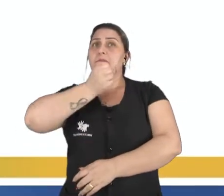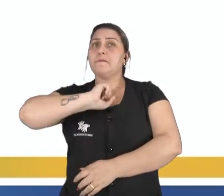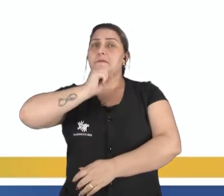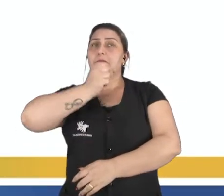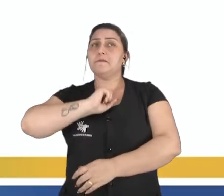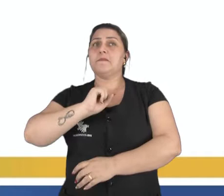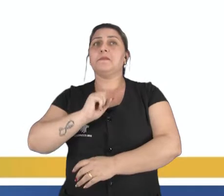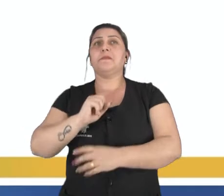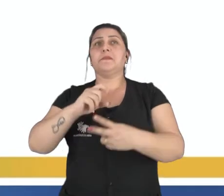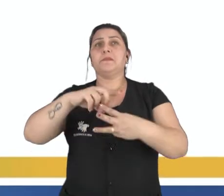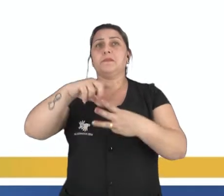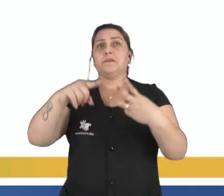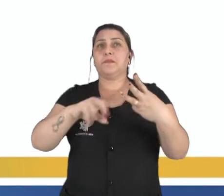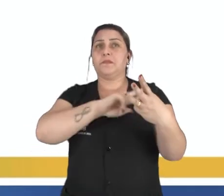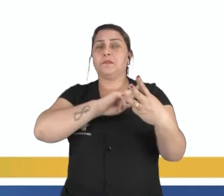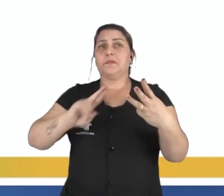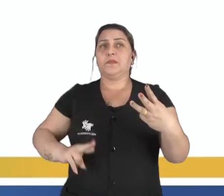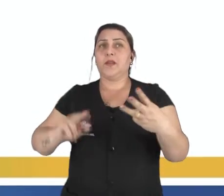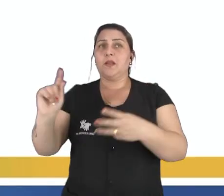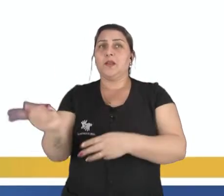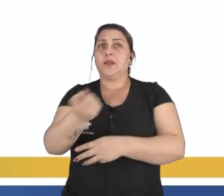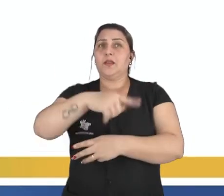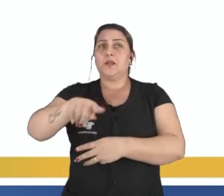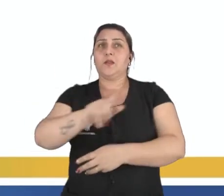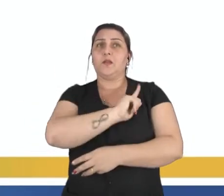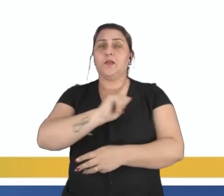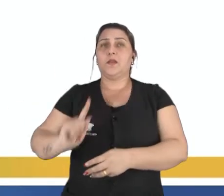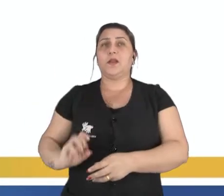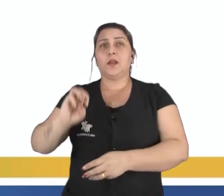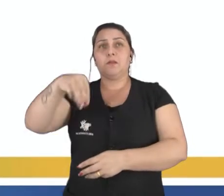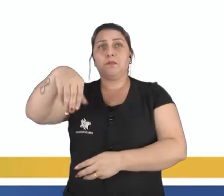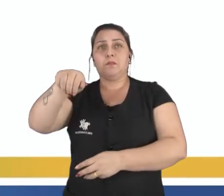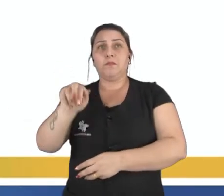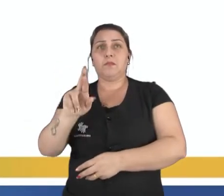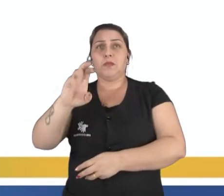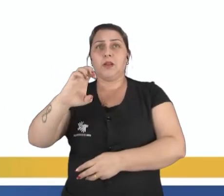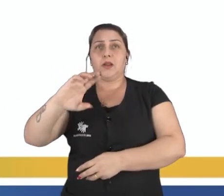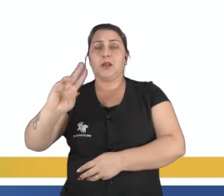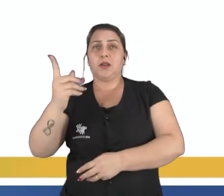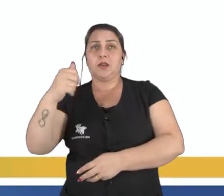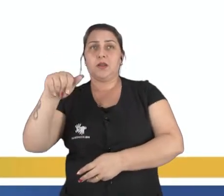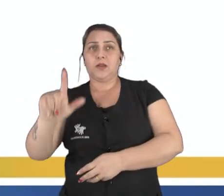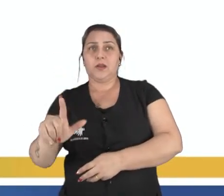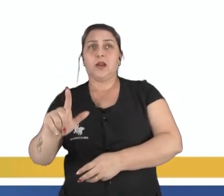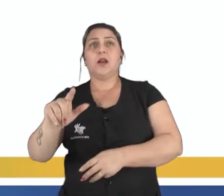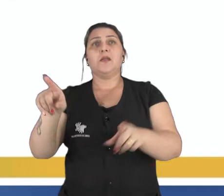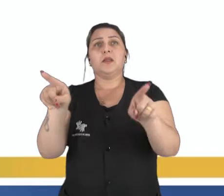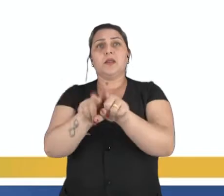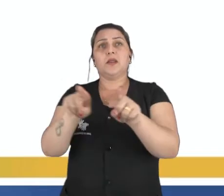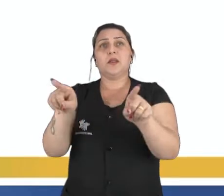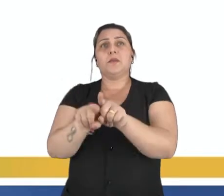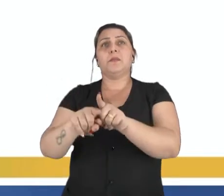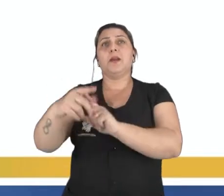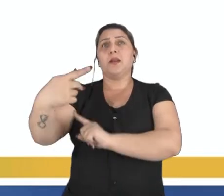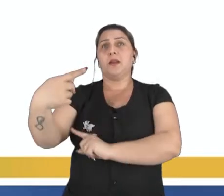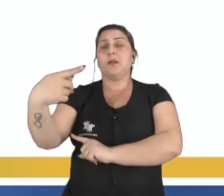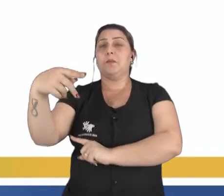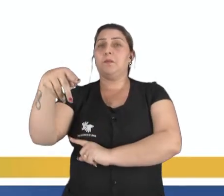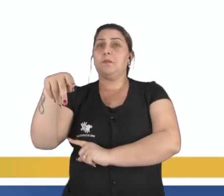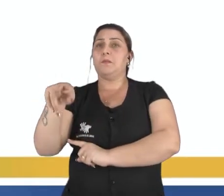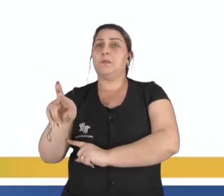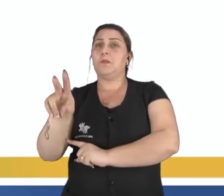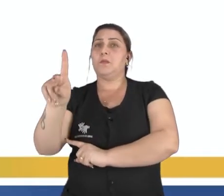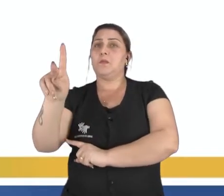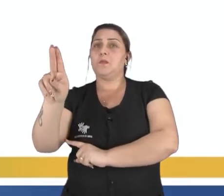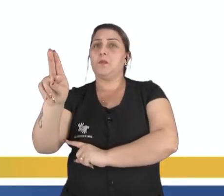né, que se dividiu aí entre a República da Espada, com os governos de Marechal Deodoro da Fonseca e Prudente de Moraes, que eram militares,